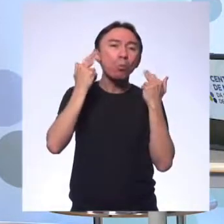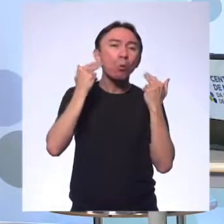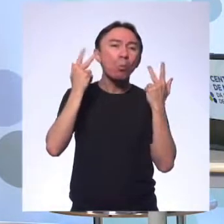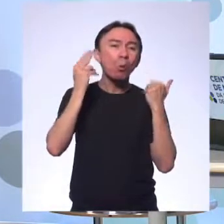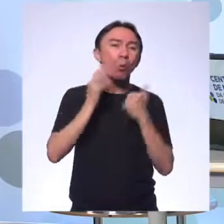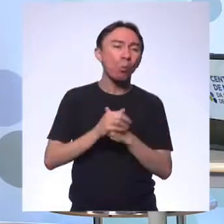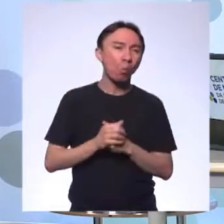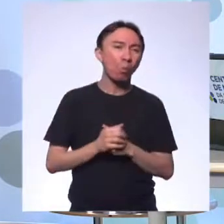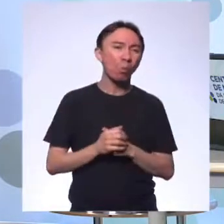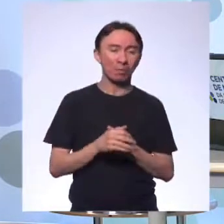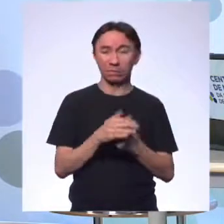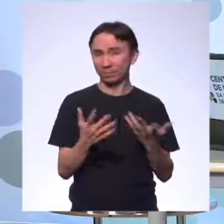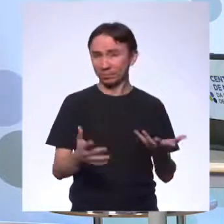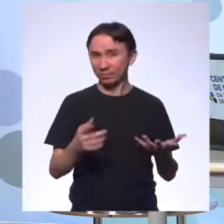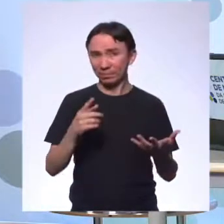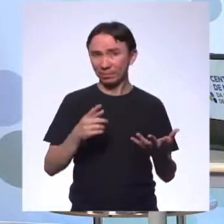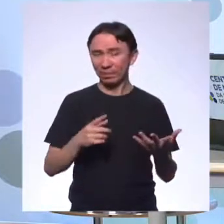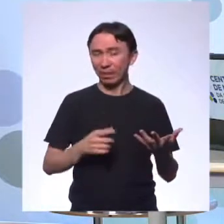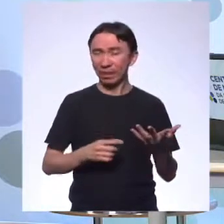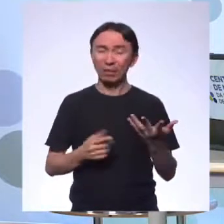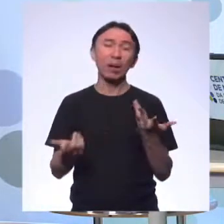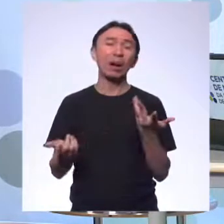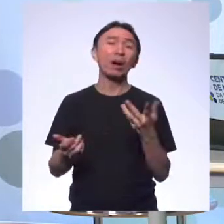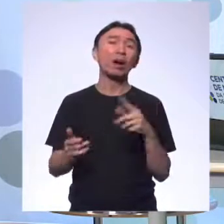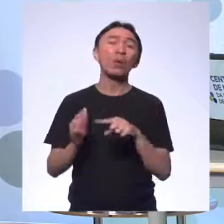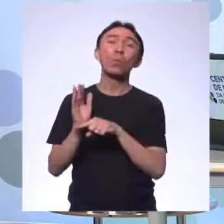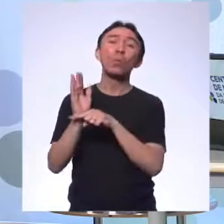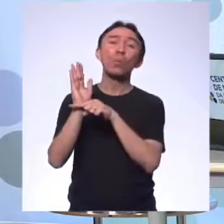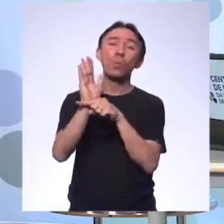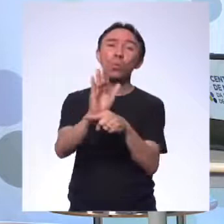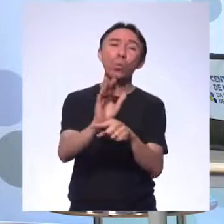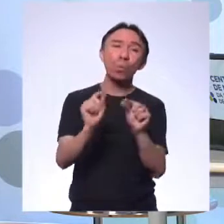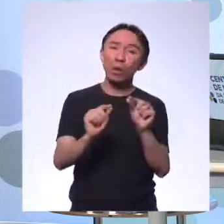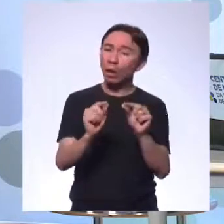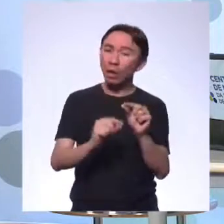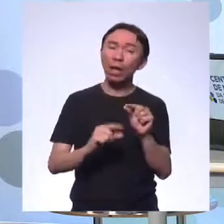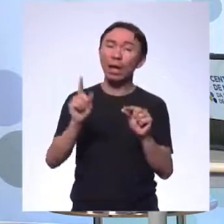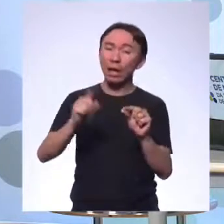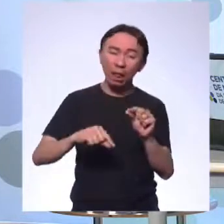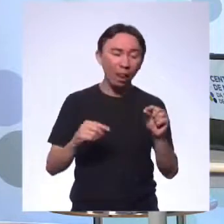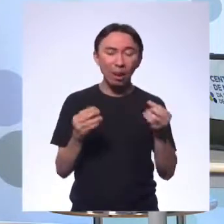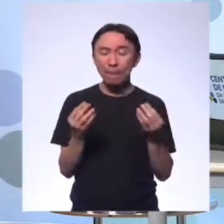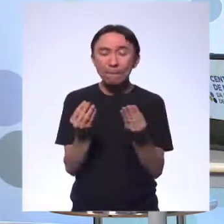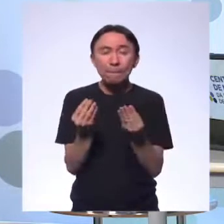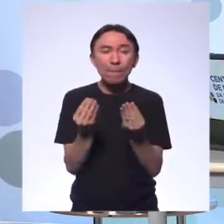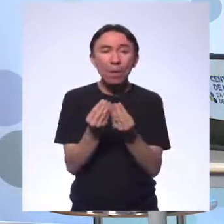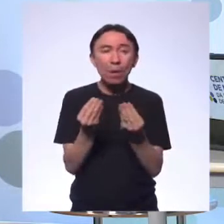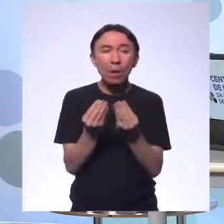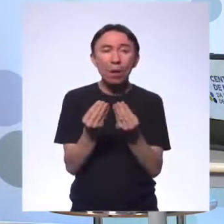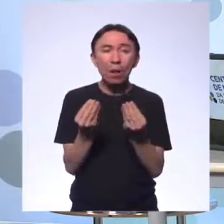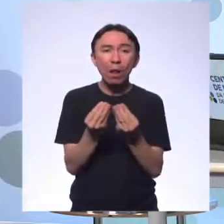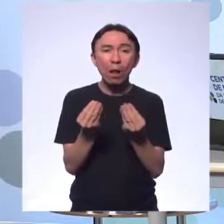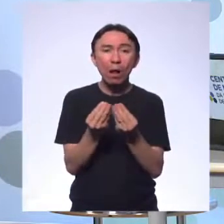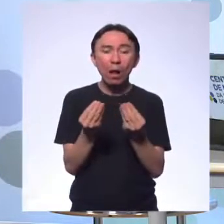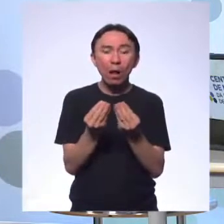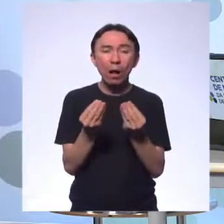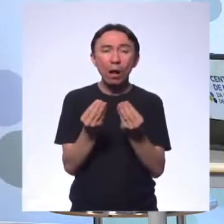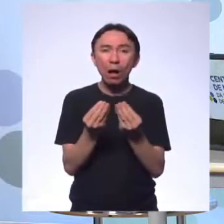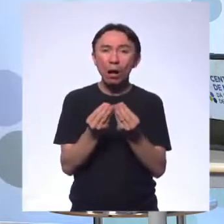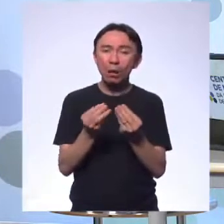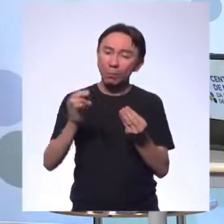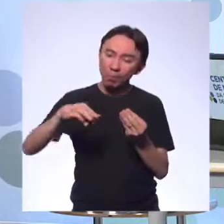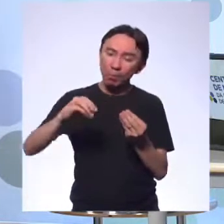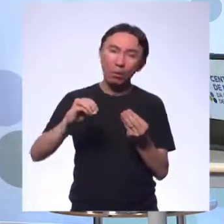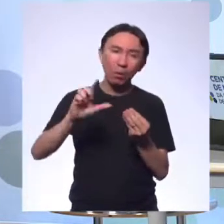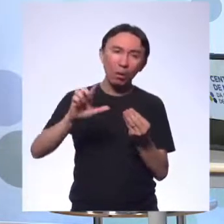ele vem trazer para a gente contribuições a nível molecular. então, entender a proximidade